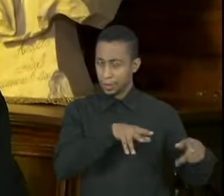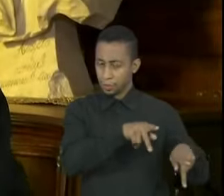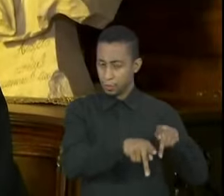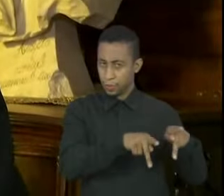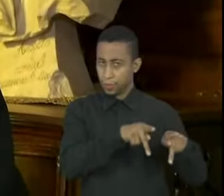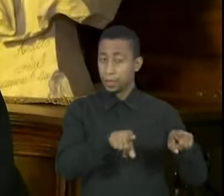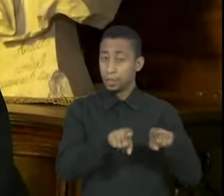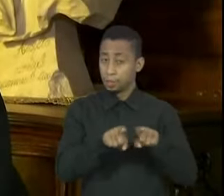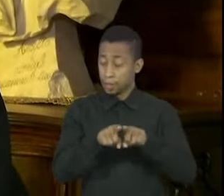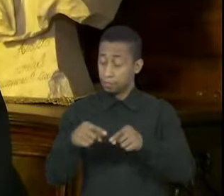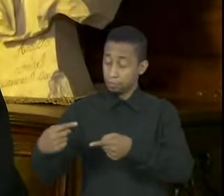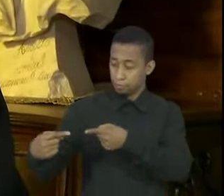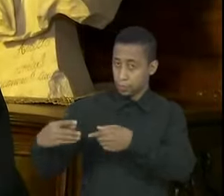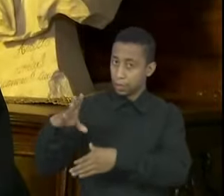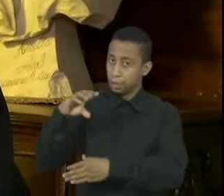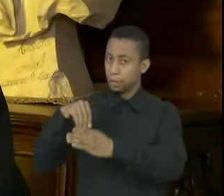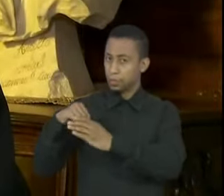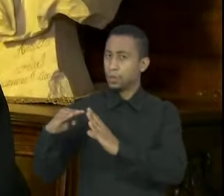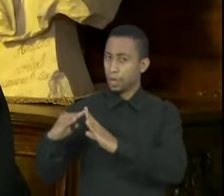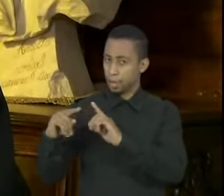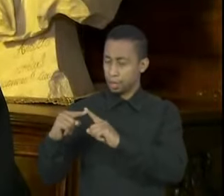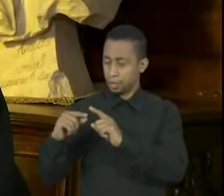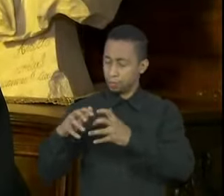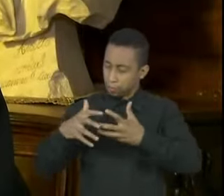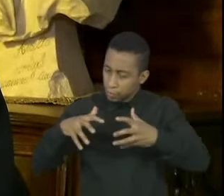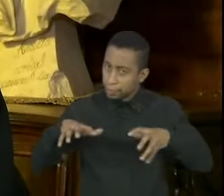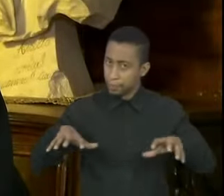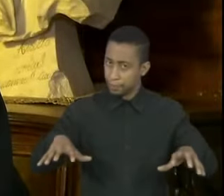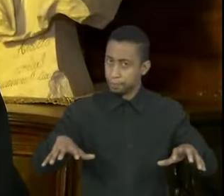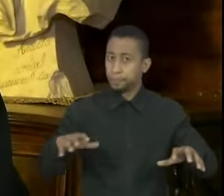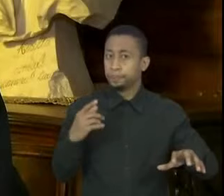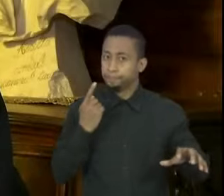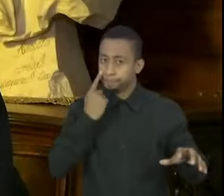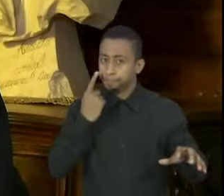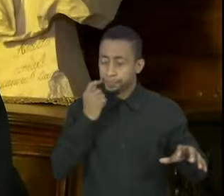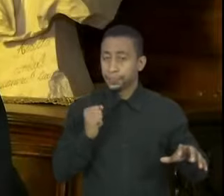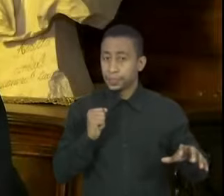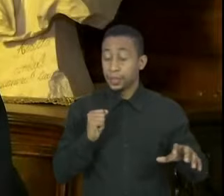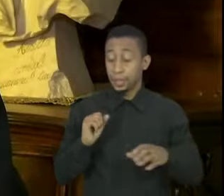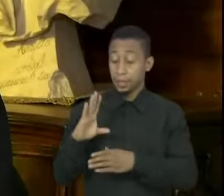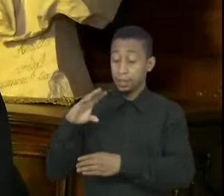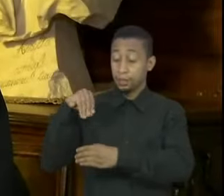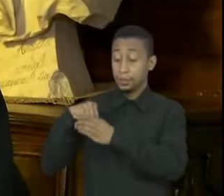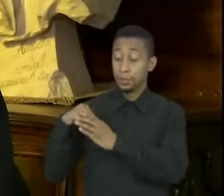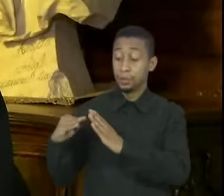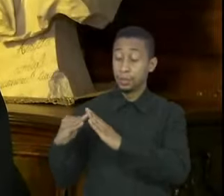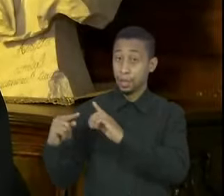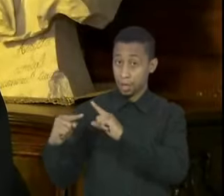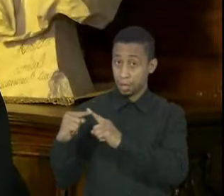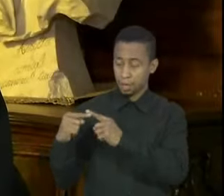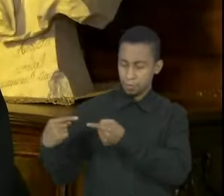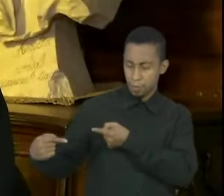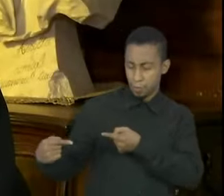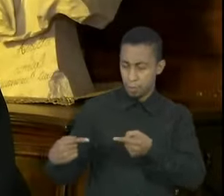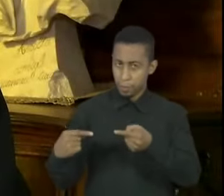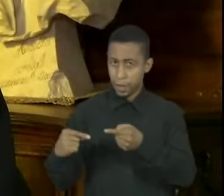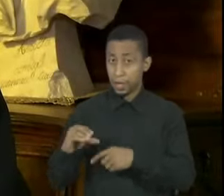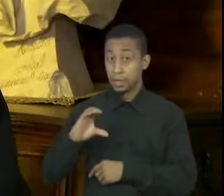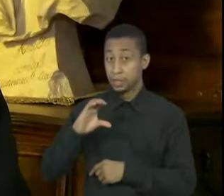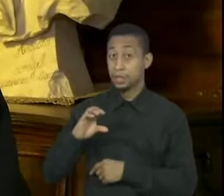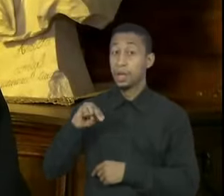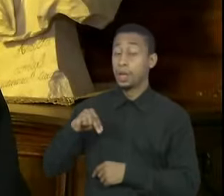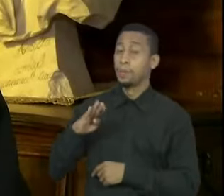internas da igreja então relação às questões internas da igreja a CNBB